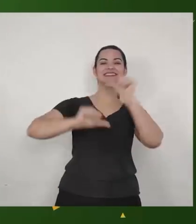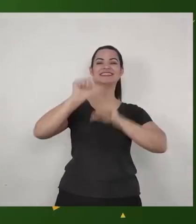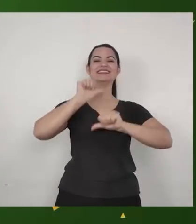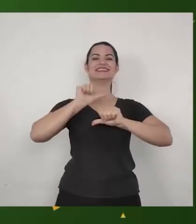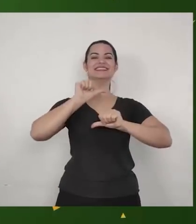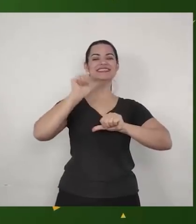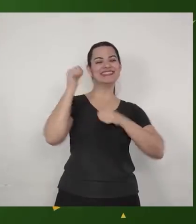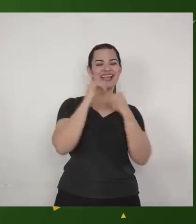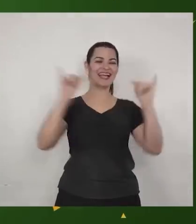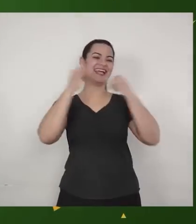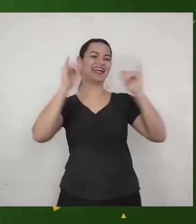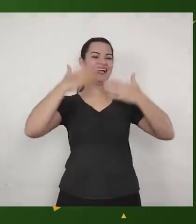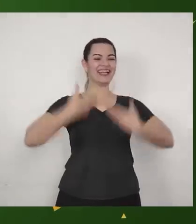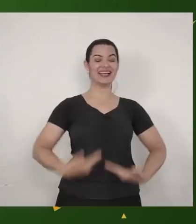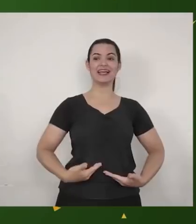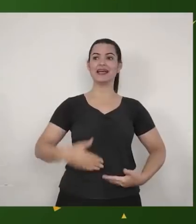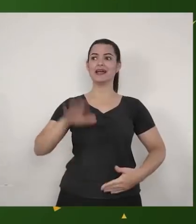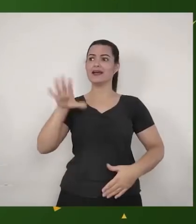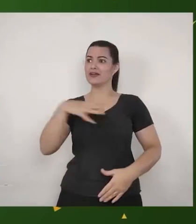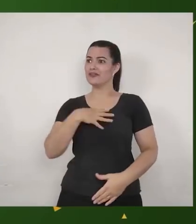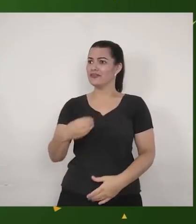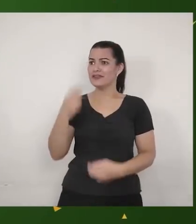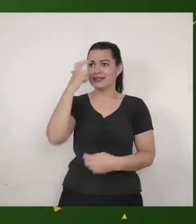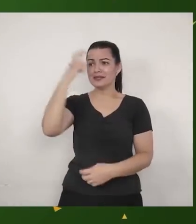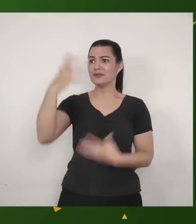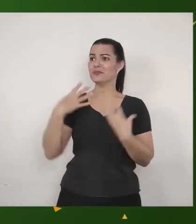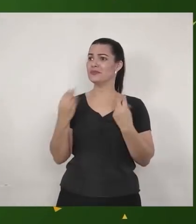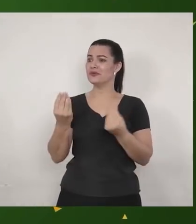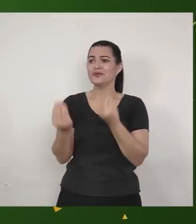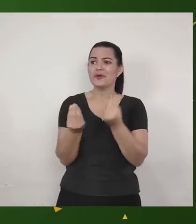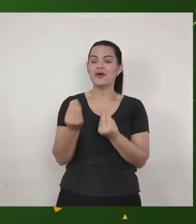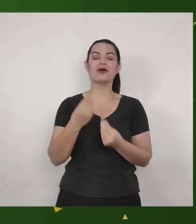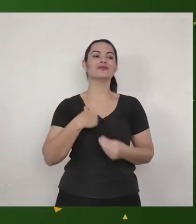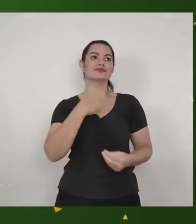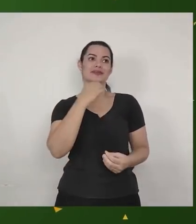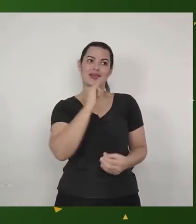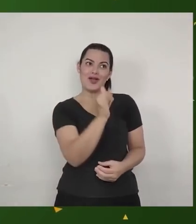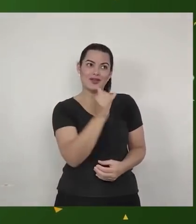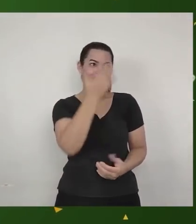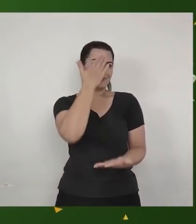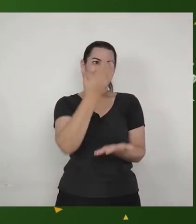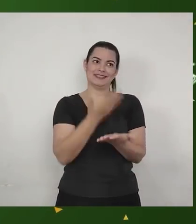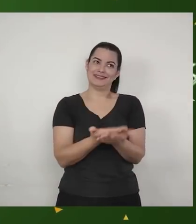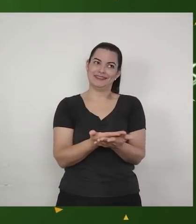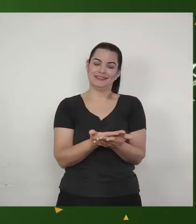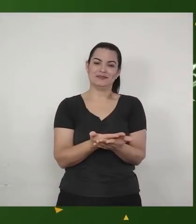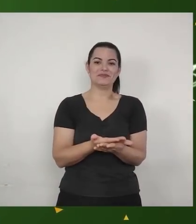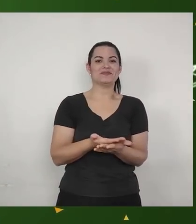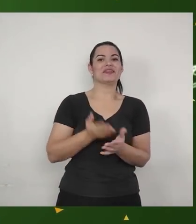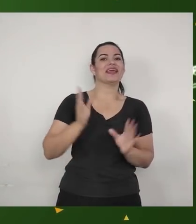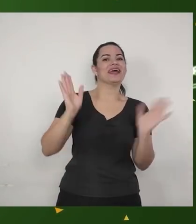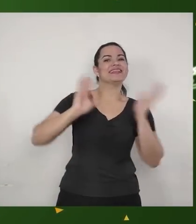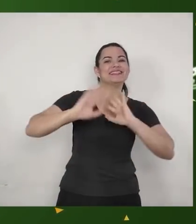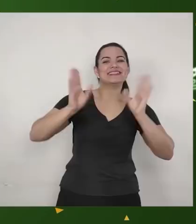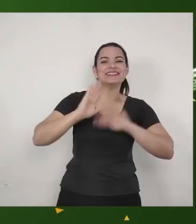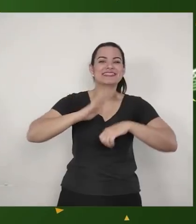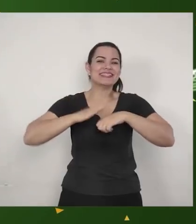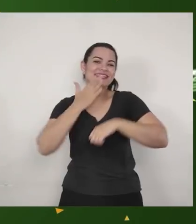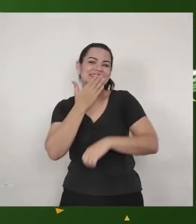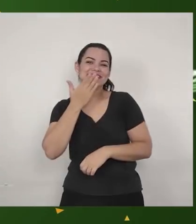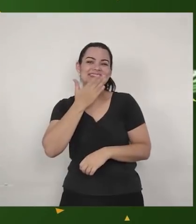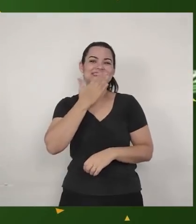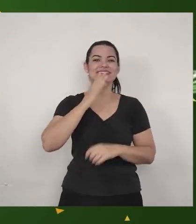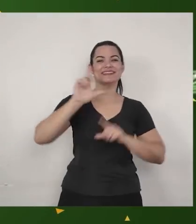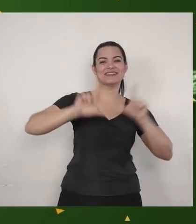tanta sabedoria? Se eu contar, você não vai acreditar! Um doce tchauzinho e até o programa que